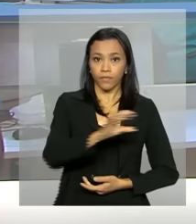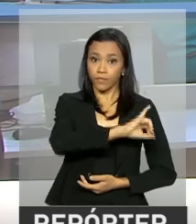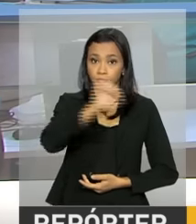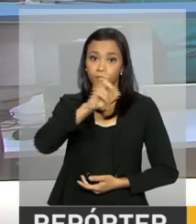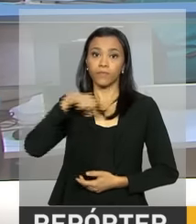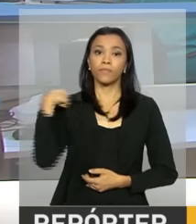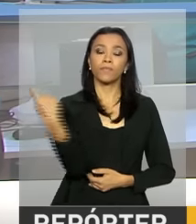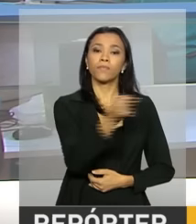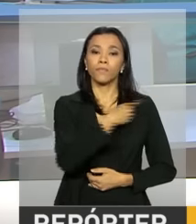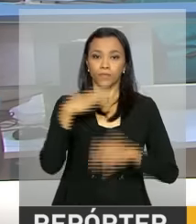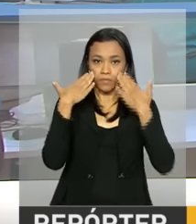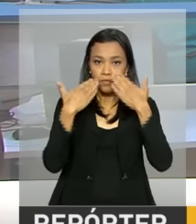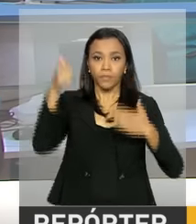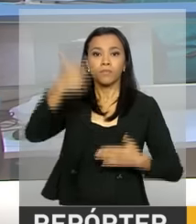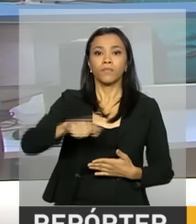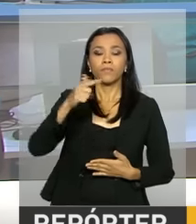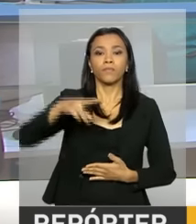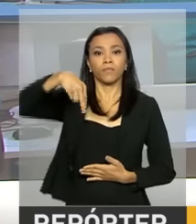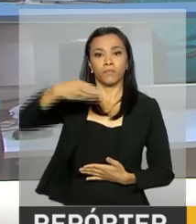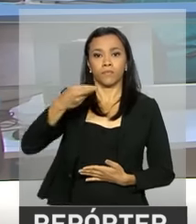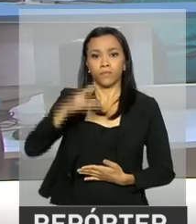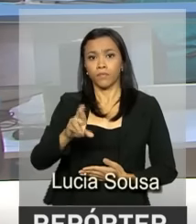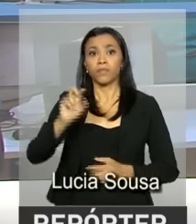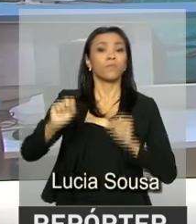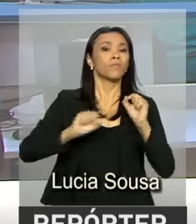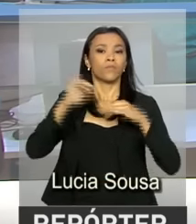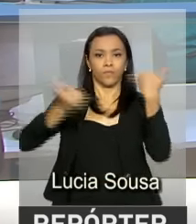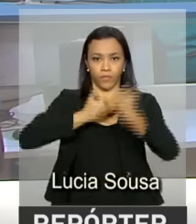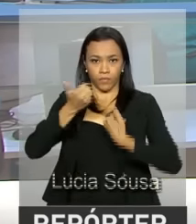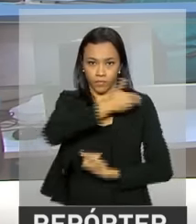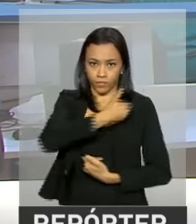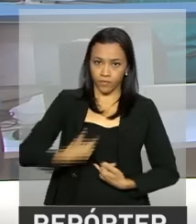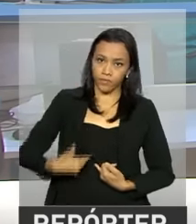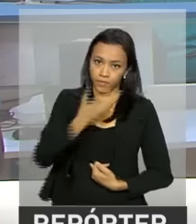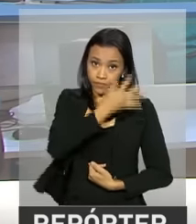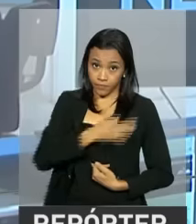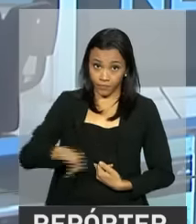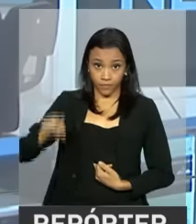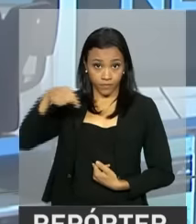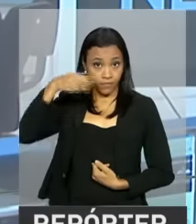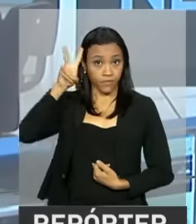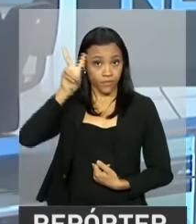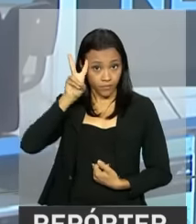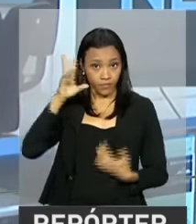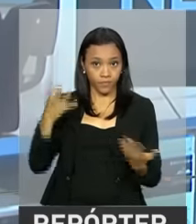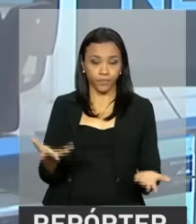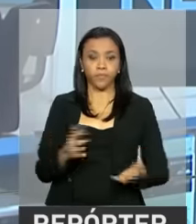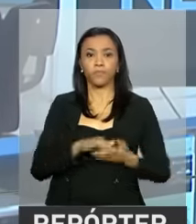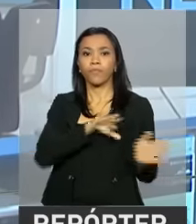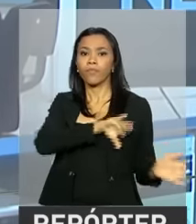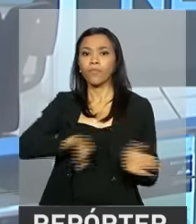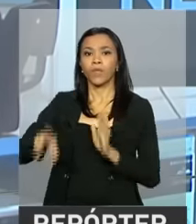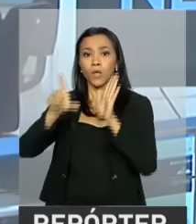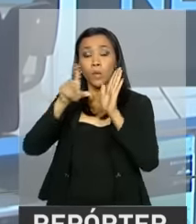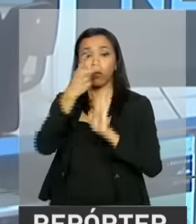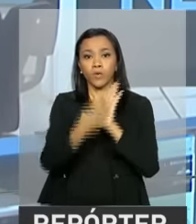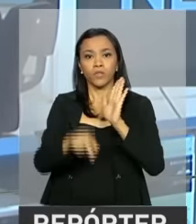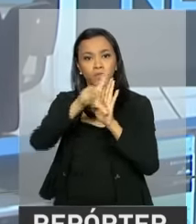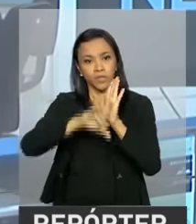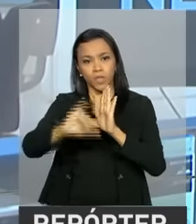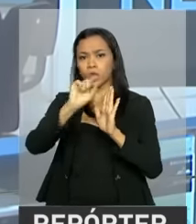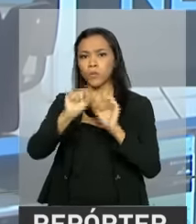Olá estamos de volta com repórter NBR e as notícias do Governo Federal desta segunda-feira o projeto de lei